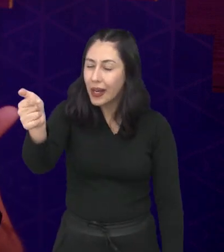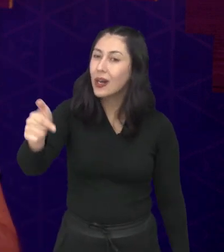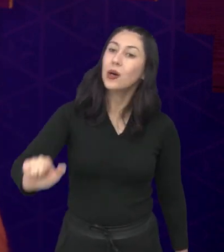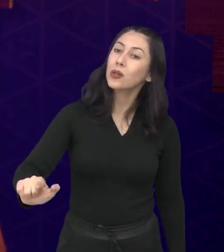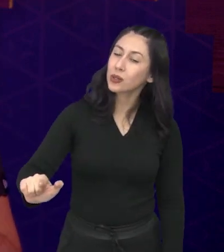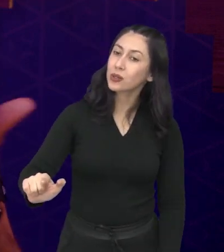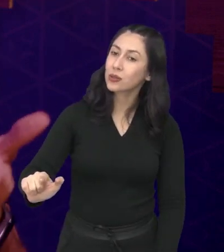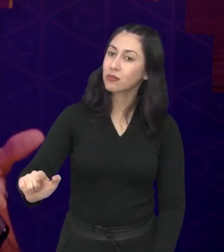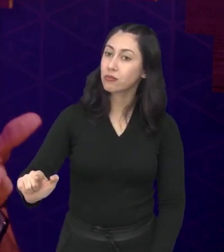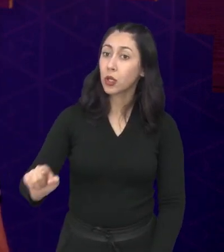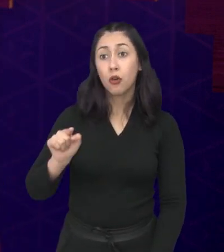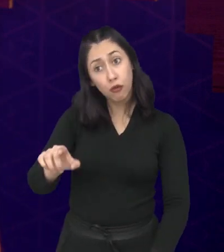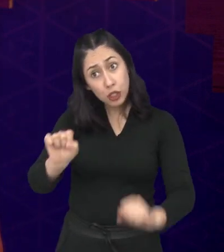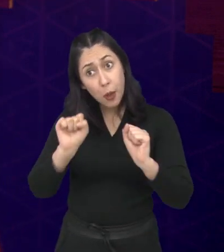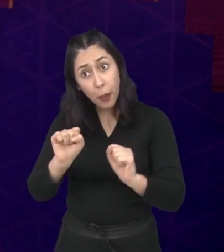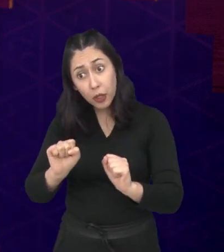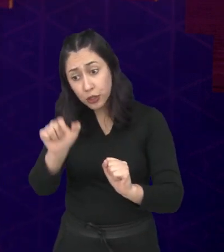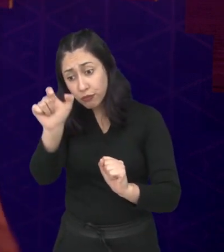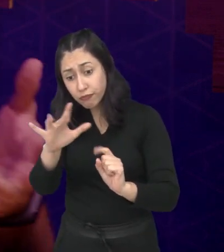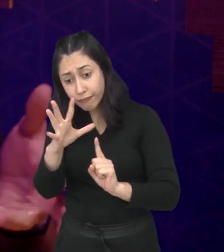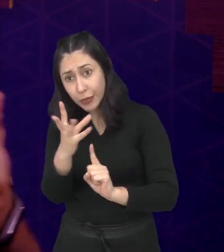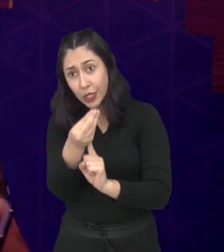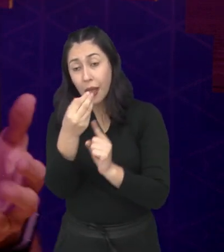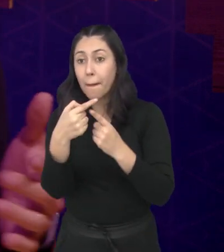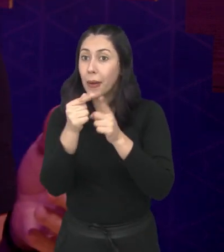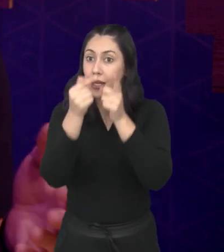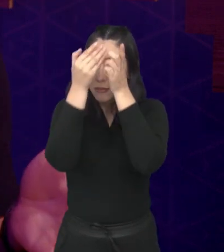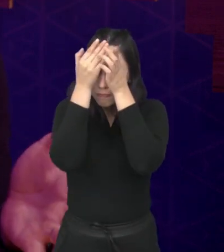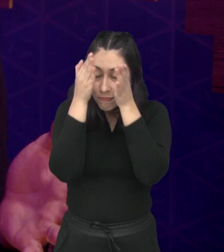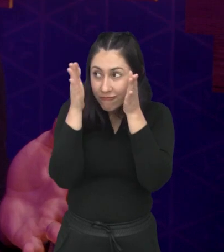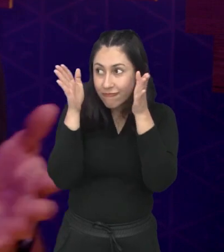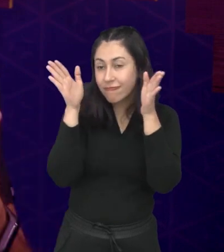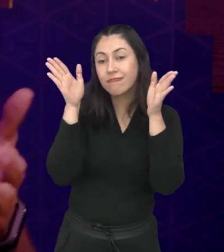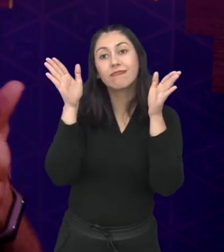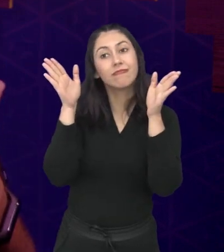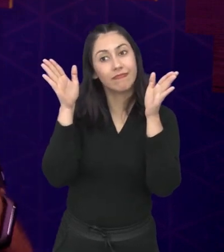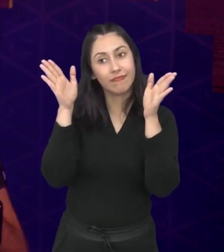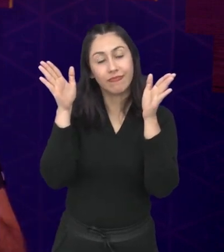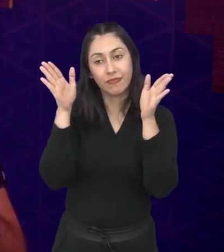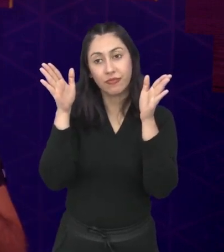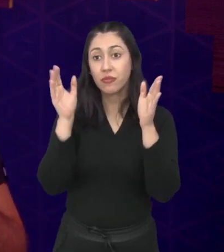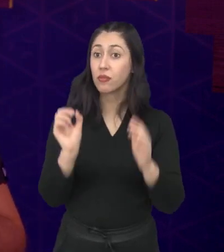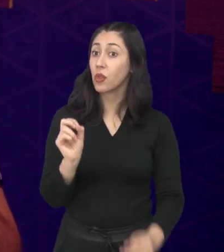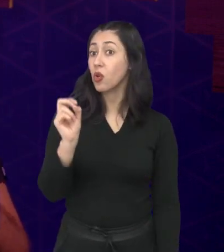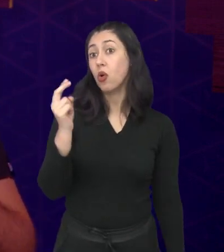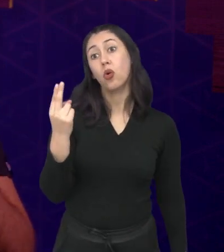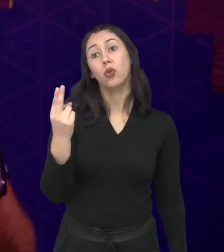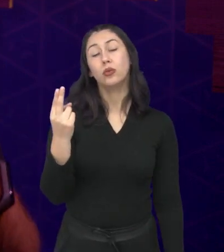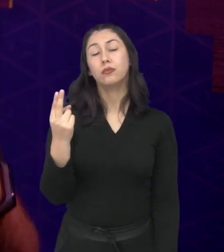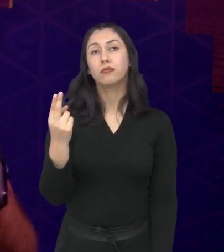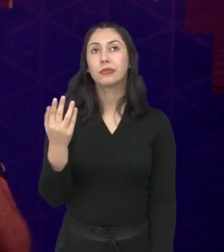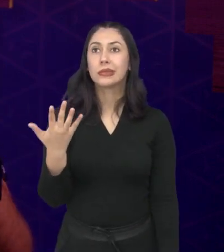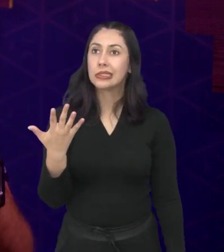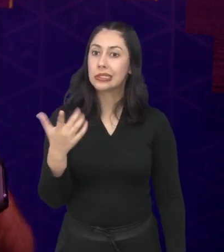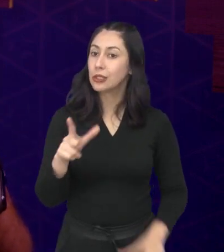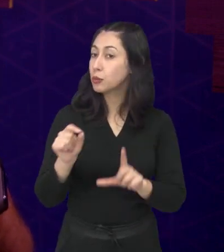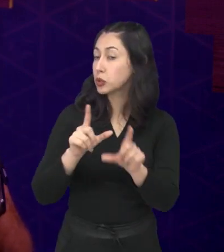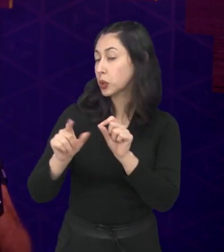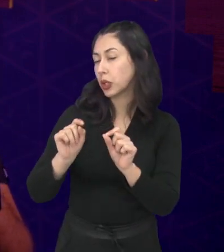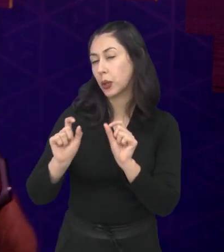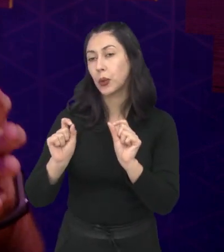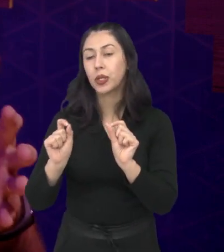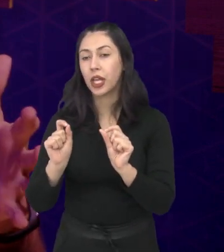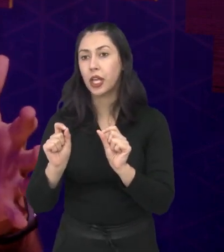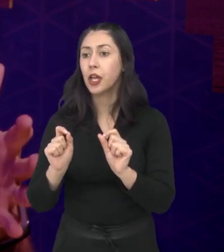pode realmente ser um artista, só que você vai ter que ampliar um pouquinho ali o seu leque. Ou uma boa alternativa, você